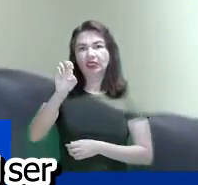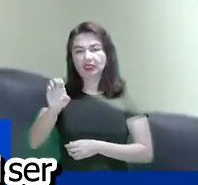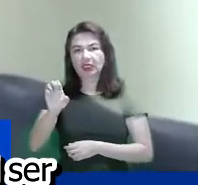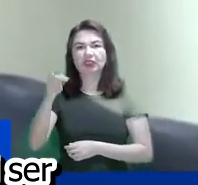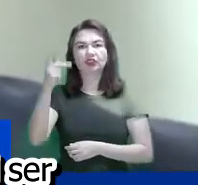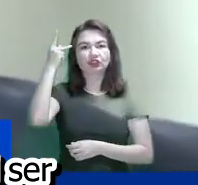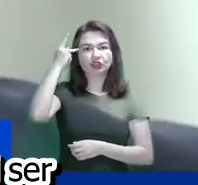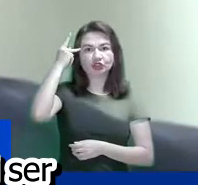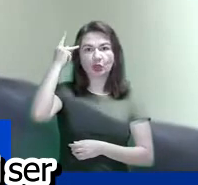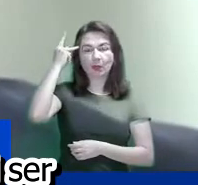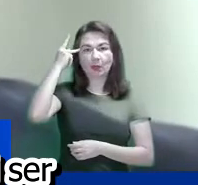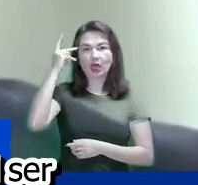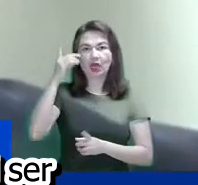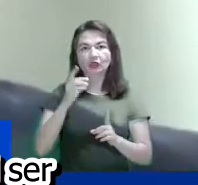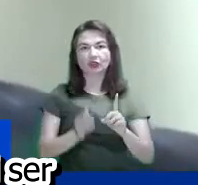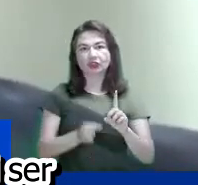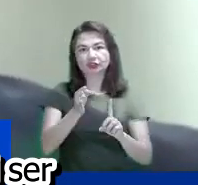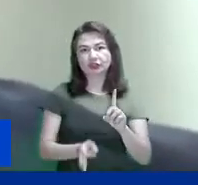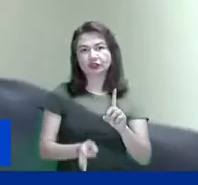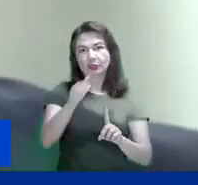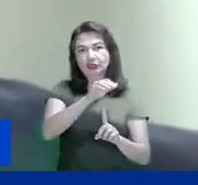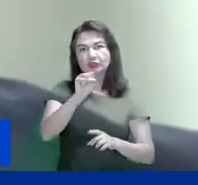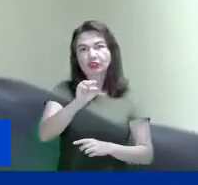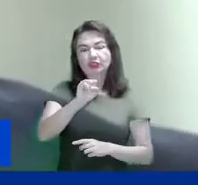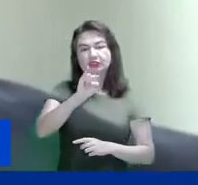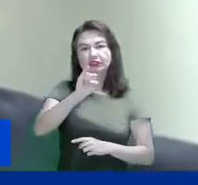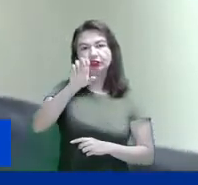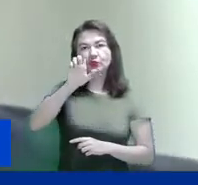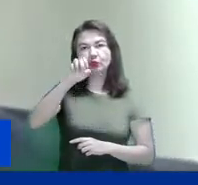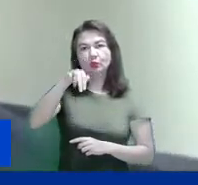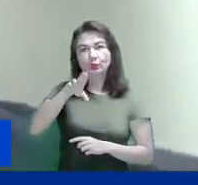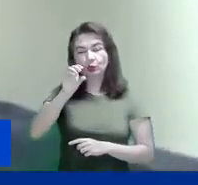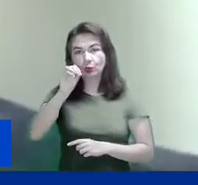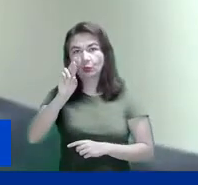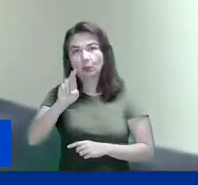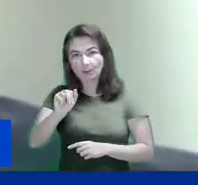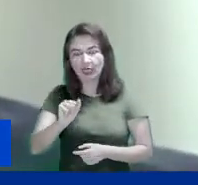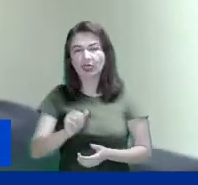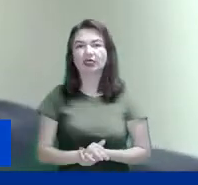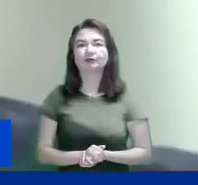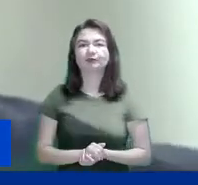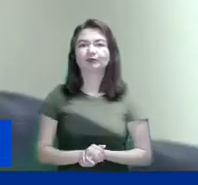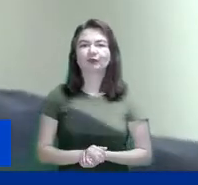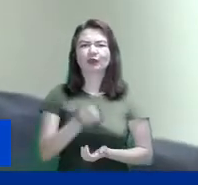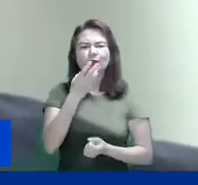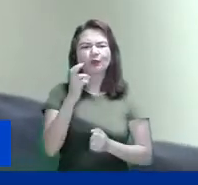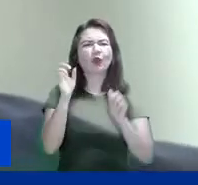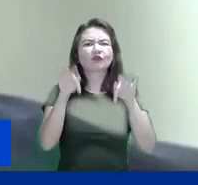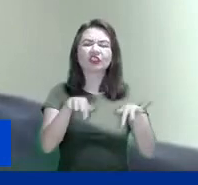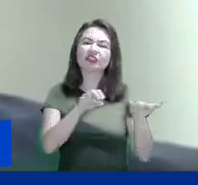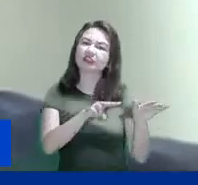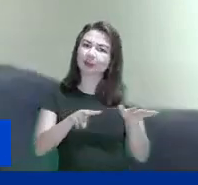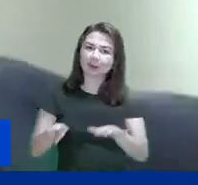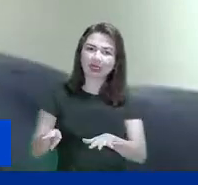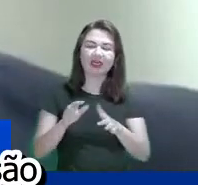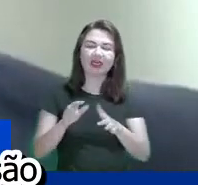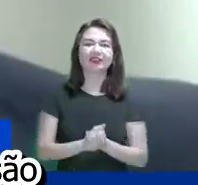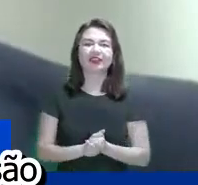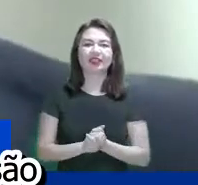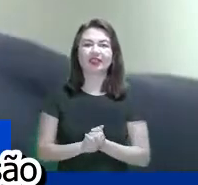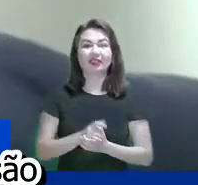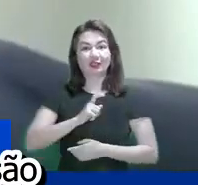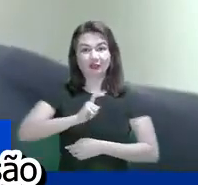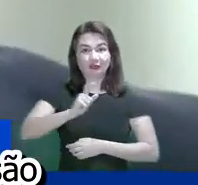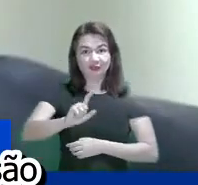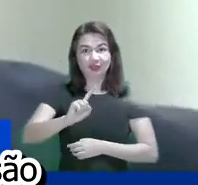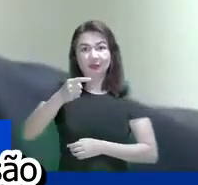Silmar, e eu quero desejar então a todos um bom, ótimo final de semana, tá bom? E convidá-los já para